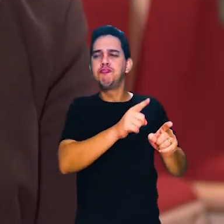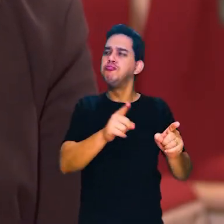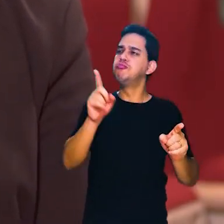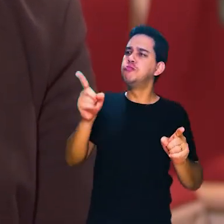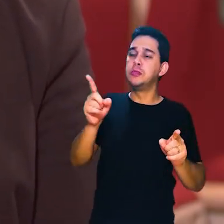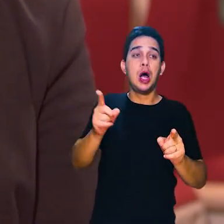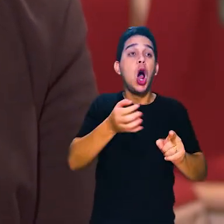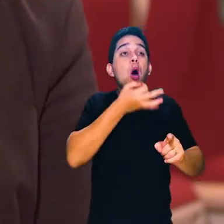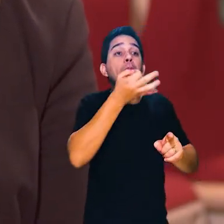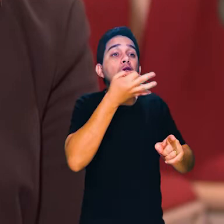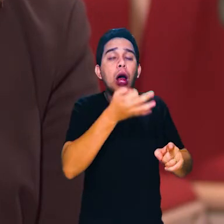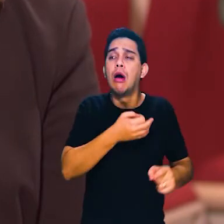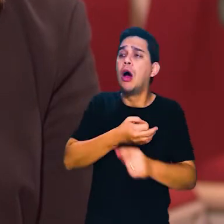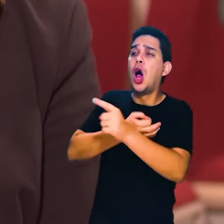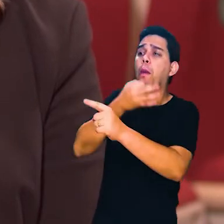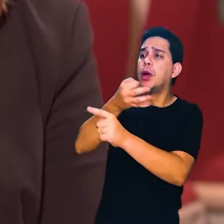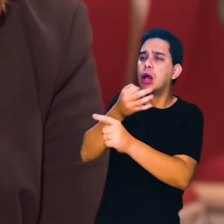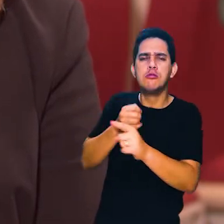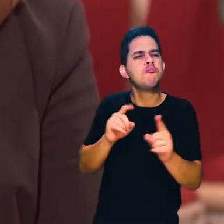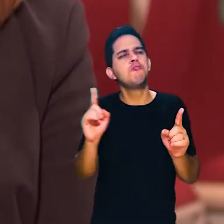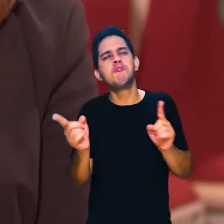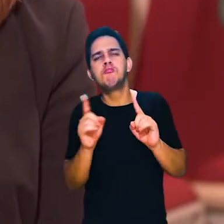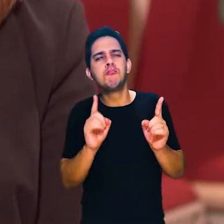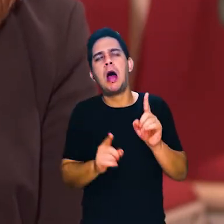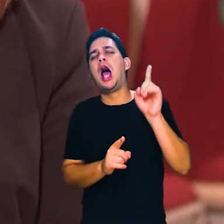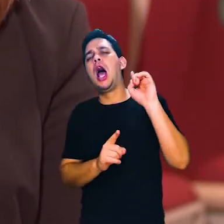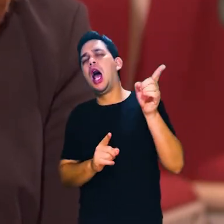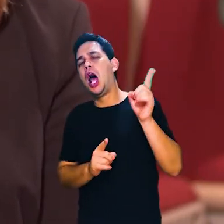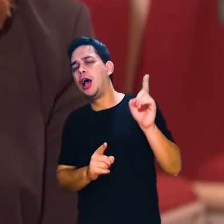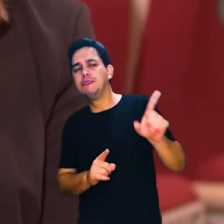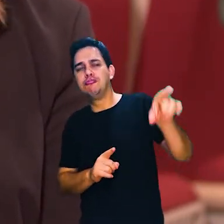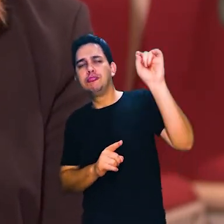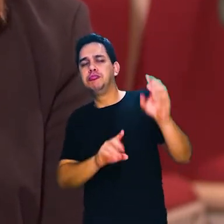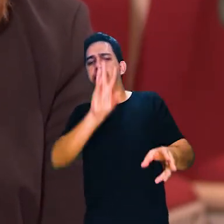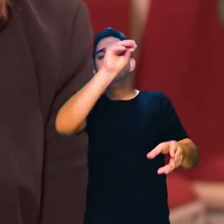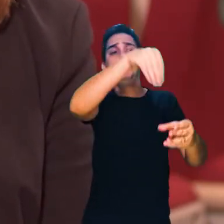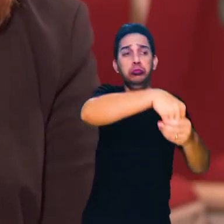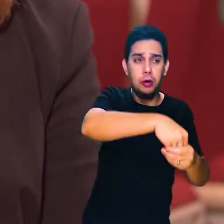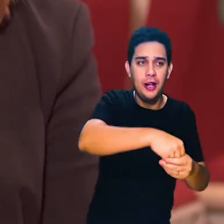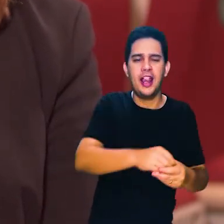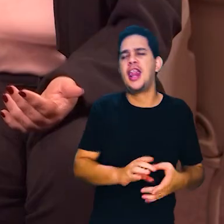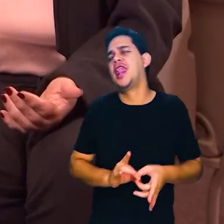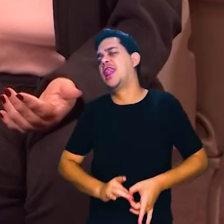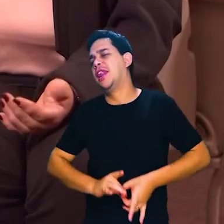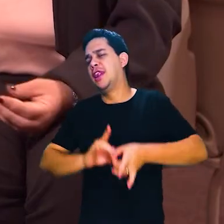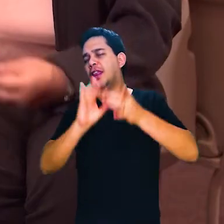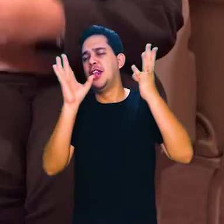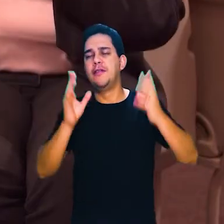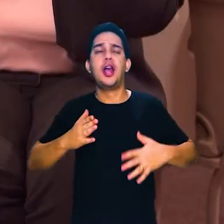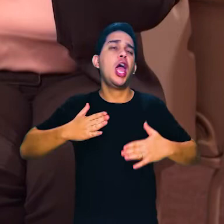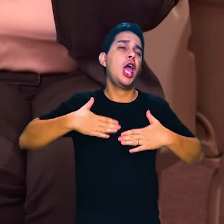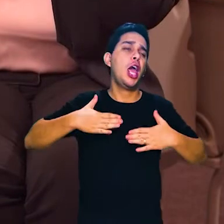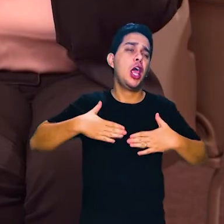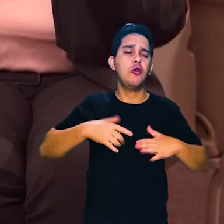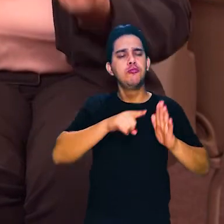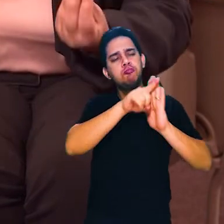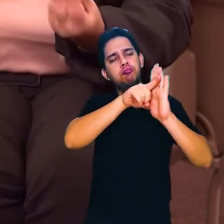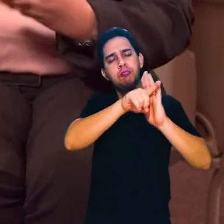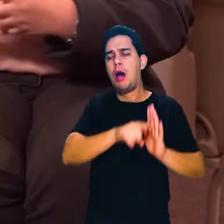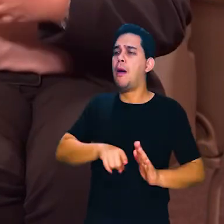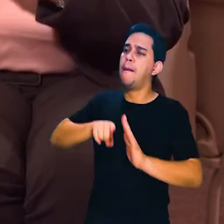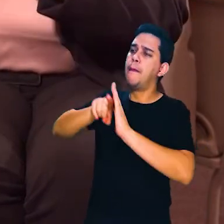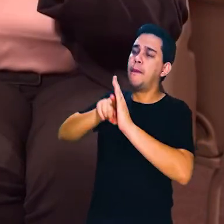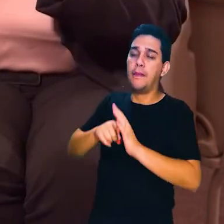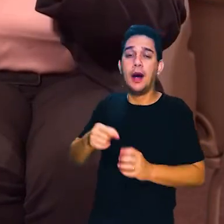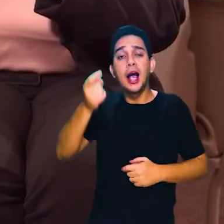Então, para que a pessoa possa votar com a liberdade verdadeira, com a cabeça